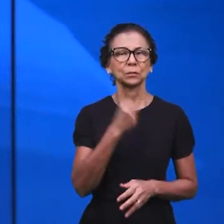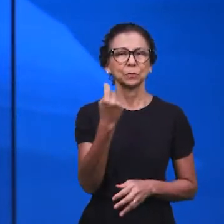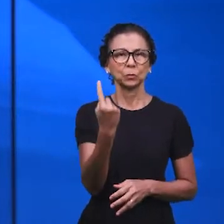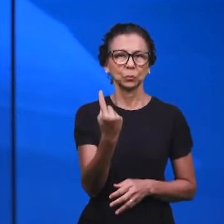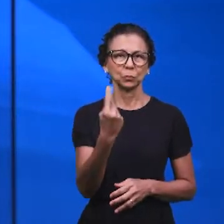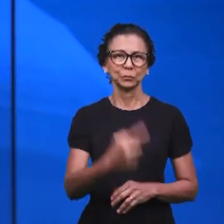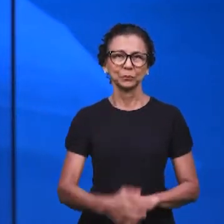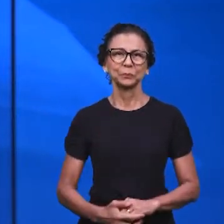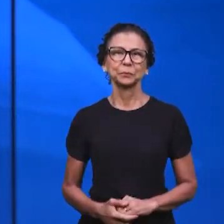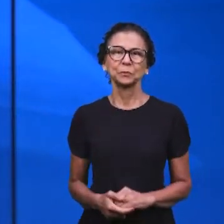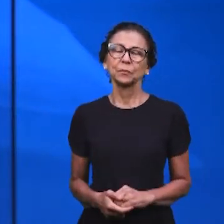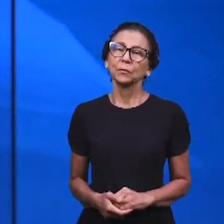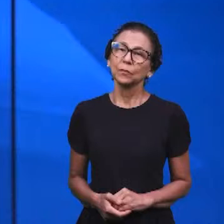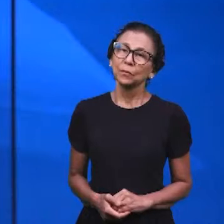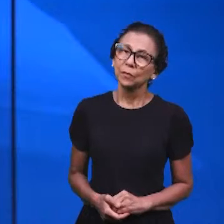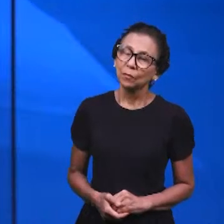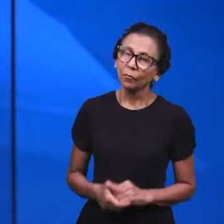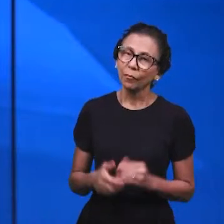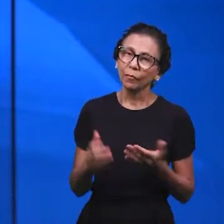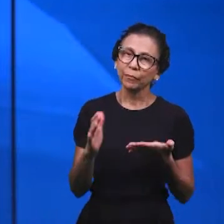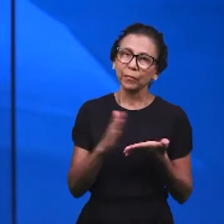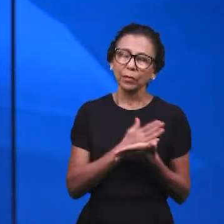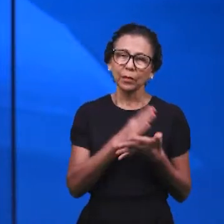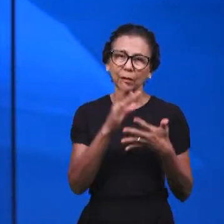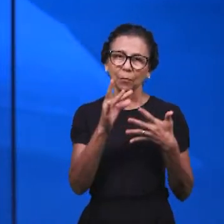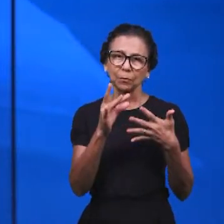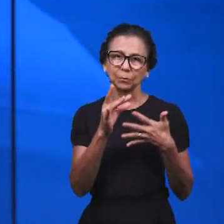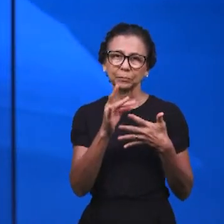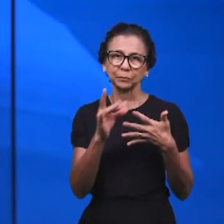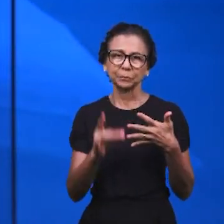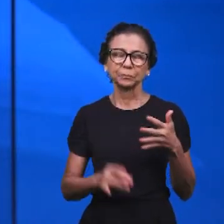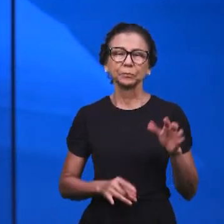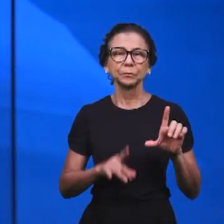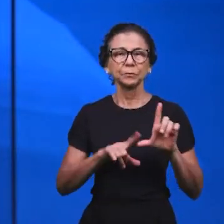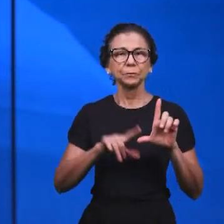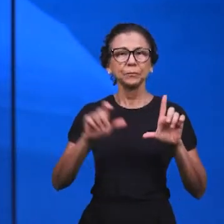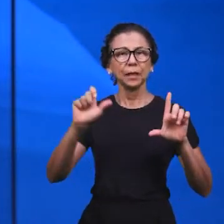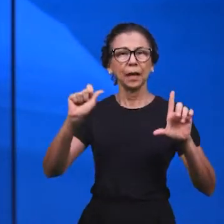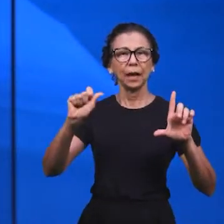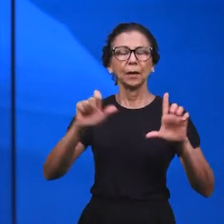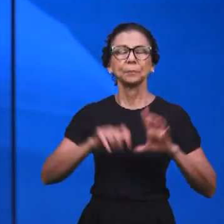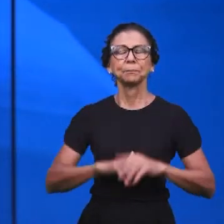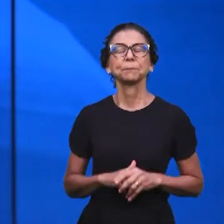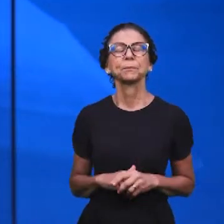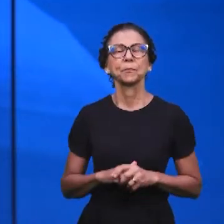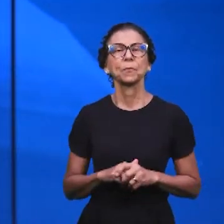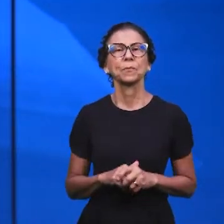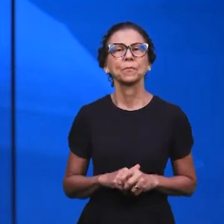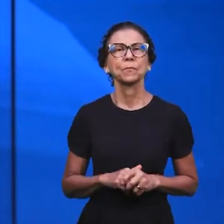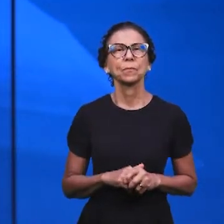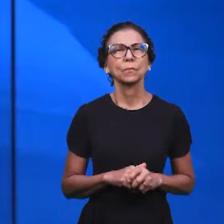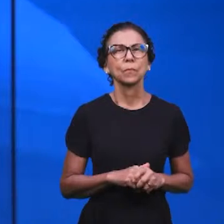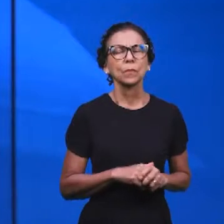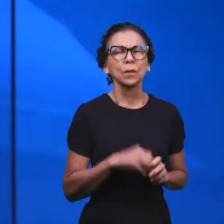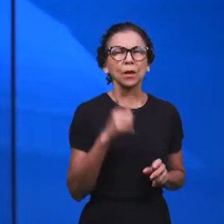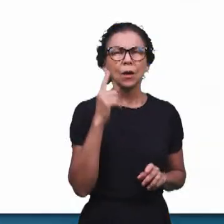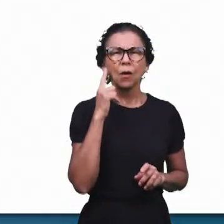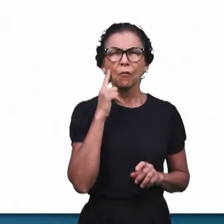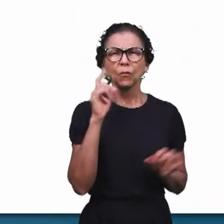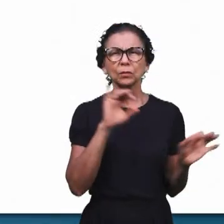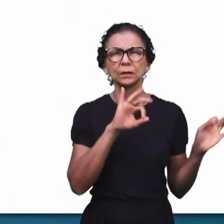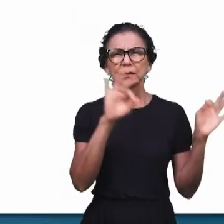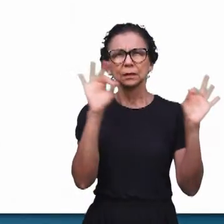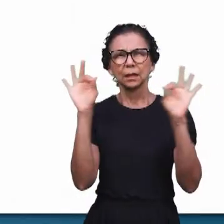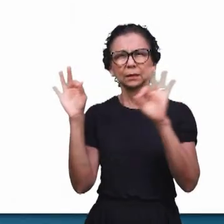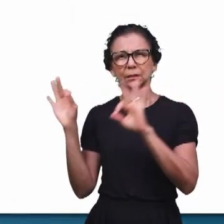pergunta. E a nossa primeira pergunta é dividida em algumas partes. Vamos à primeira parte, que é a letra A. E a pergunta diz assim: de acordo com o